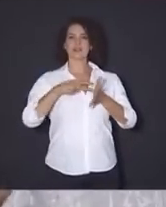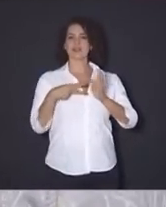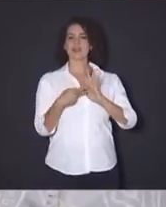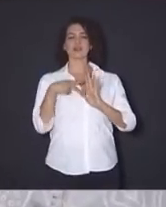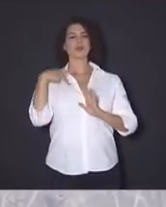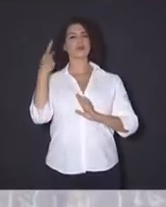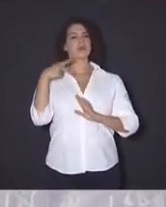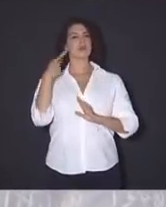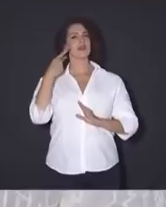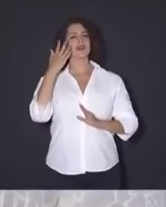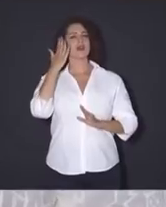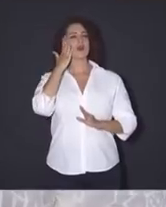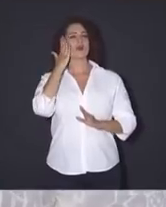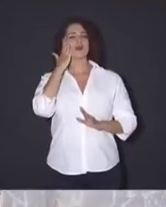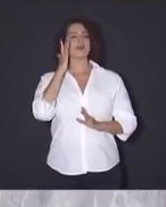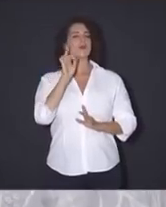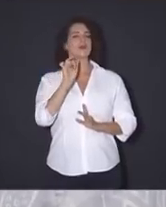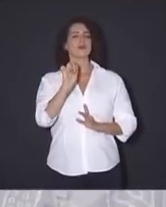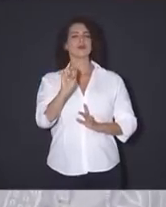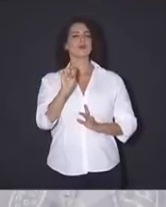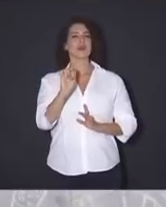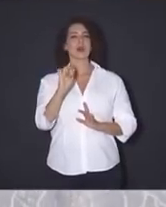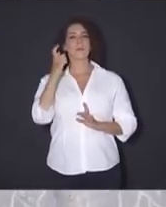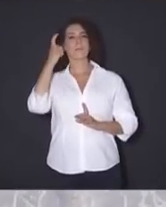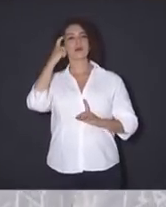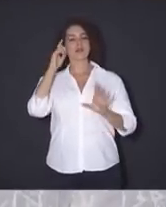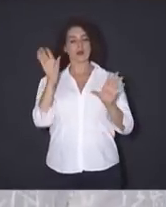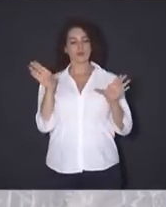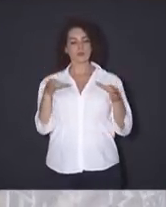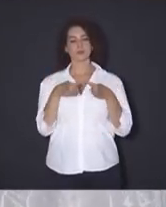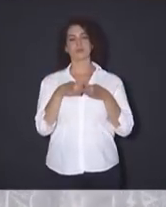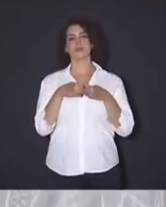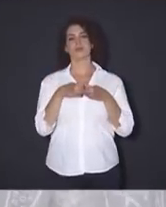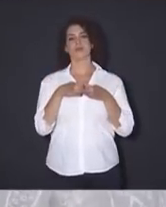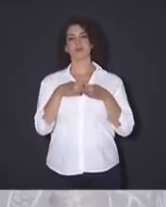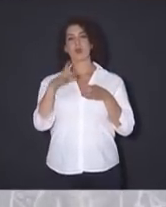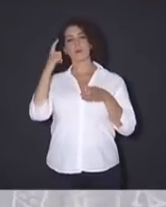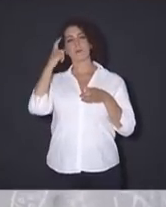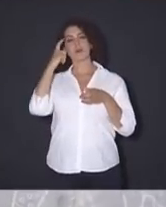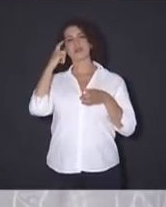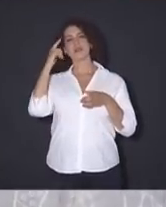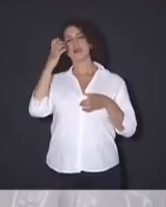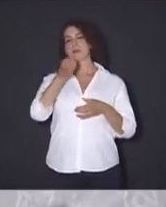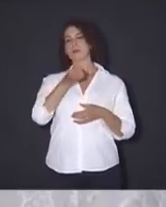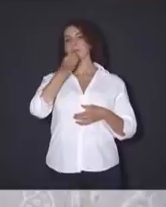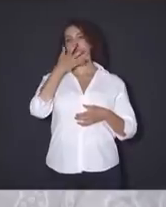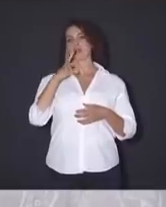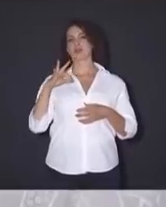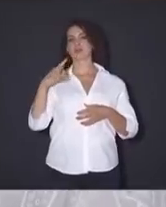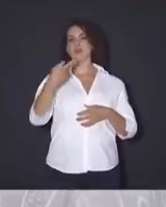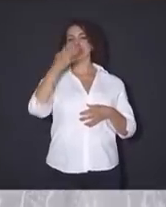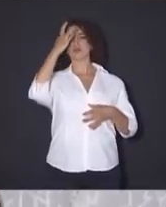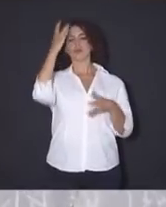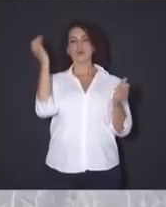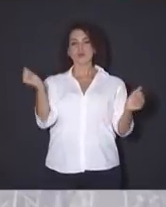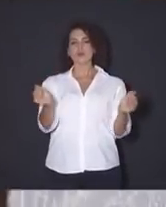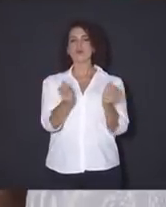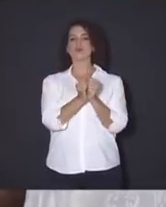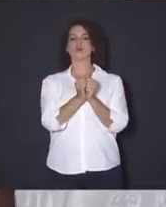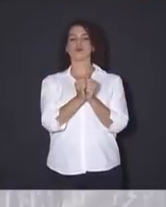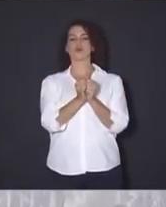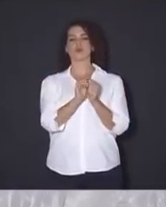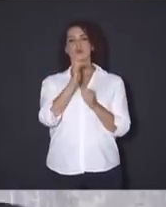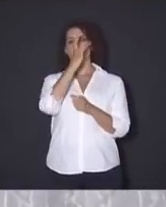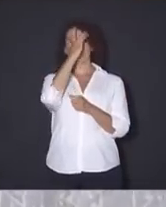entendo que política é você pensar no conjunto é você pensar no bem de todos e você pensar com as pessoas e